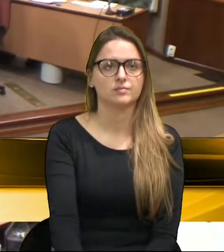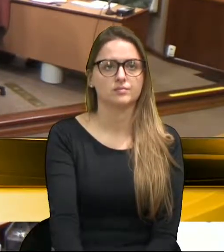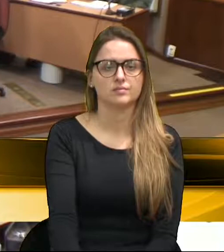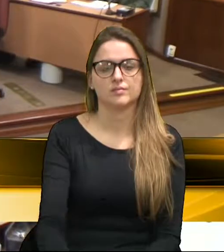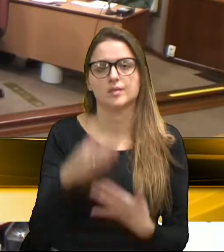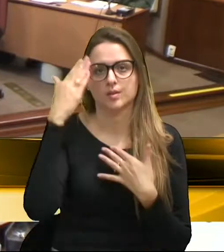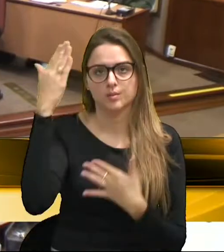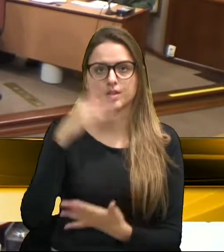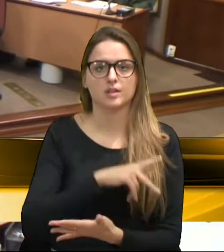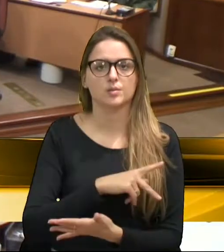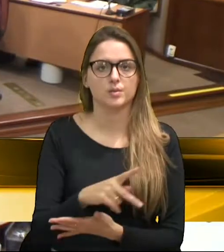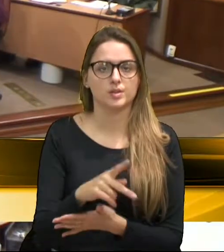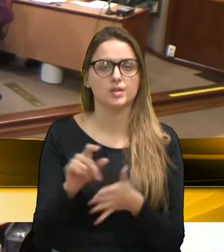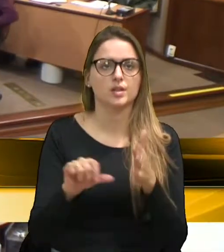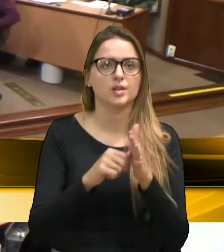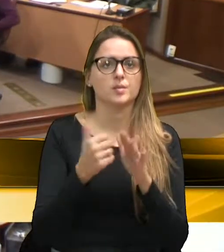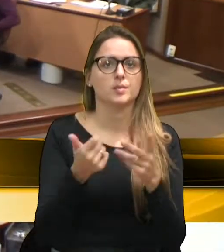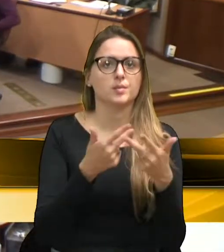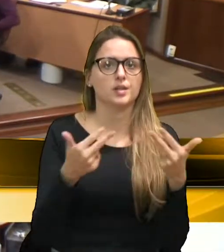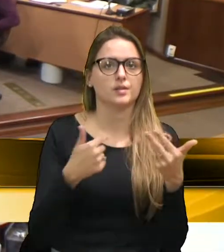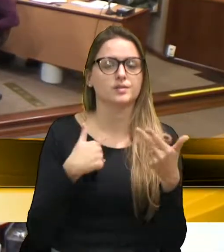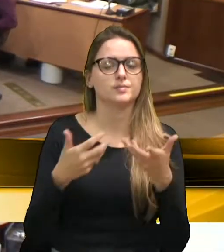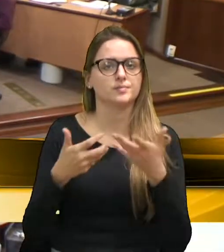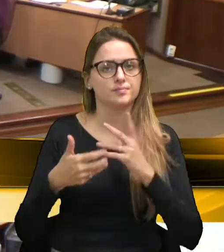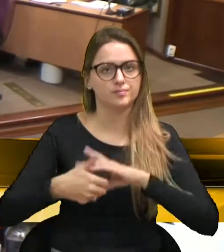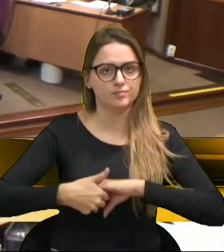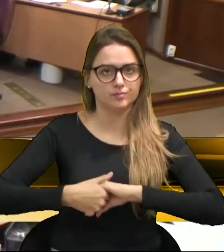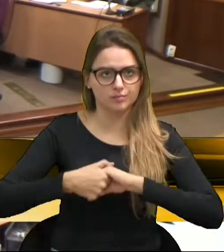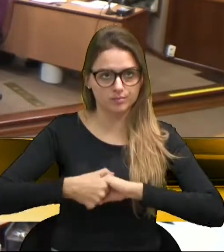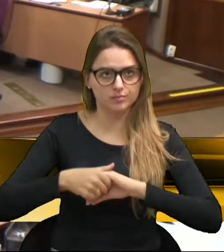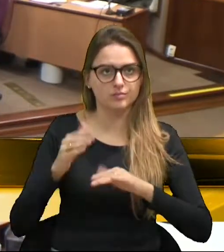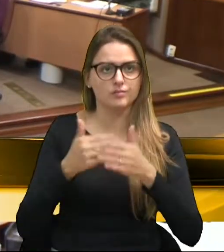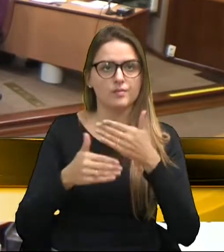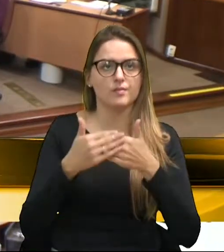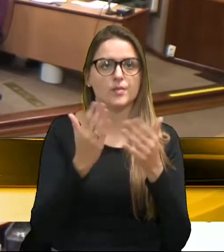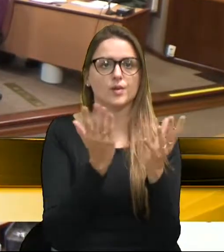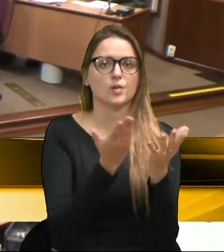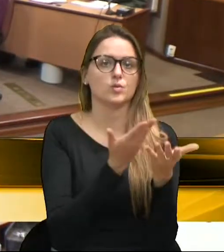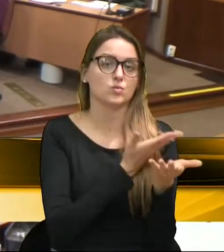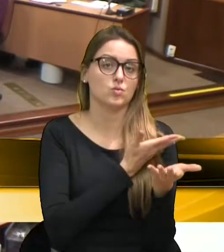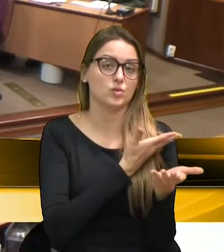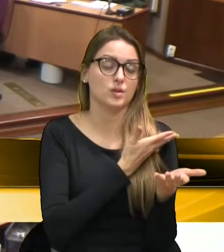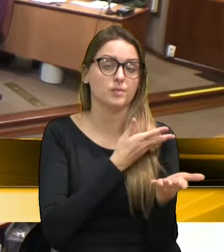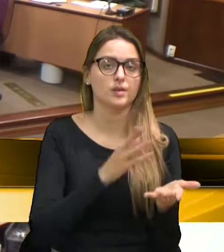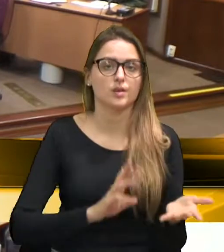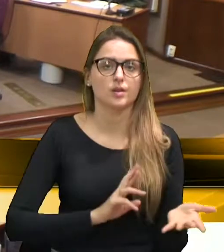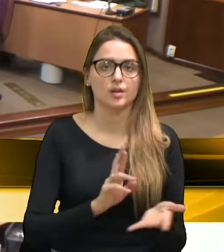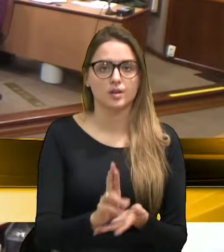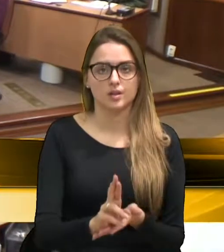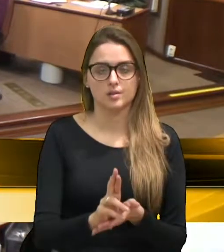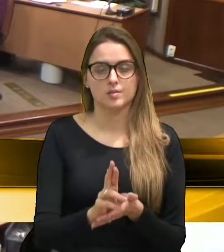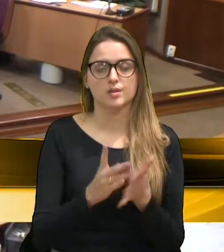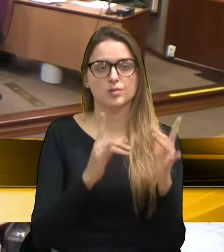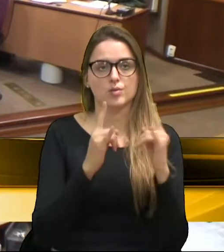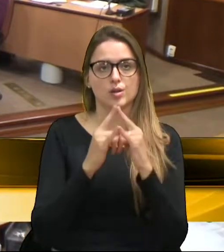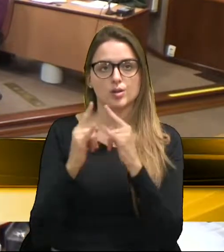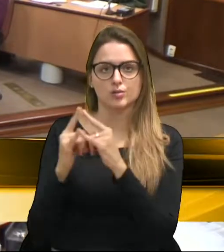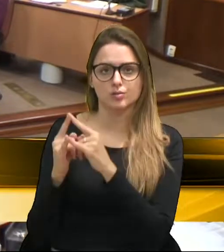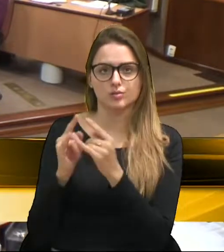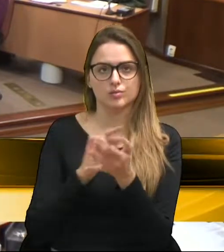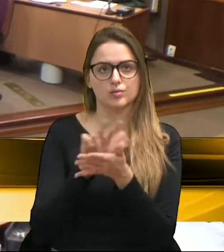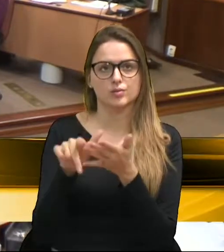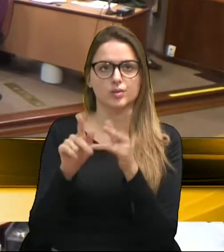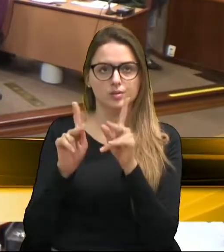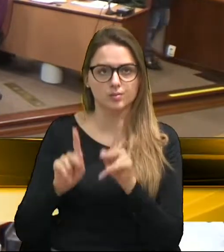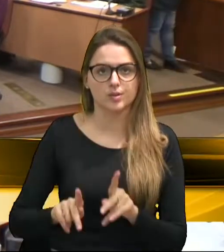Obrigado, senhor presidente. Primeiro, gostaria de cumprimentar aos nossos amigos aqui, representando a tantas outras pessoas,